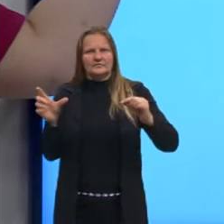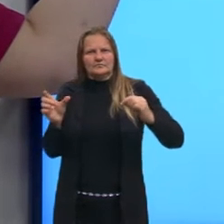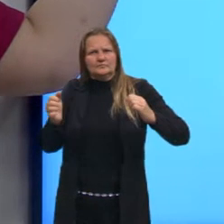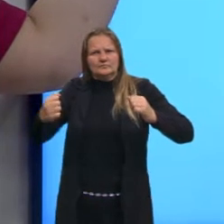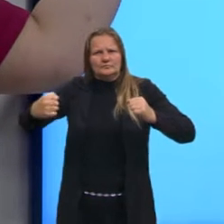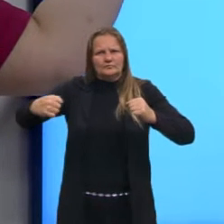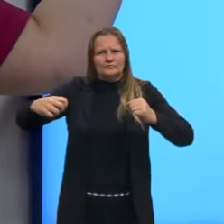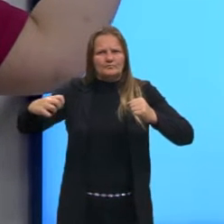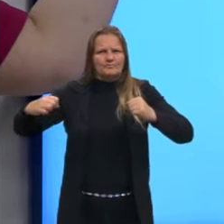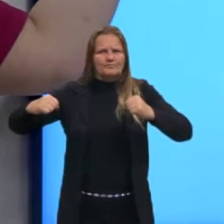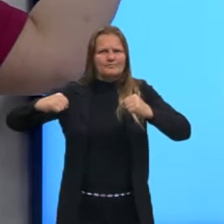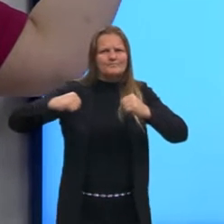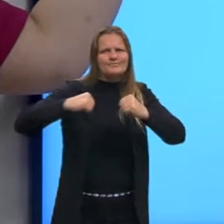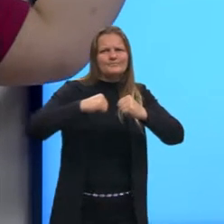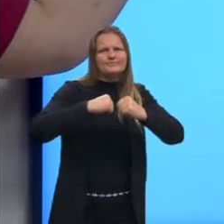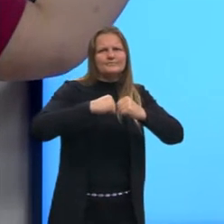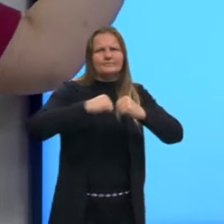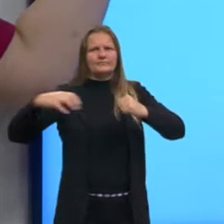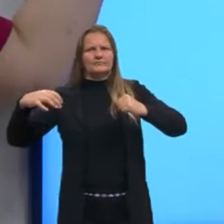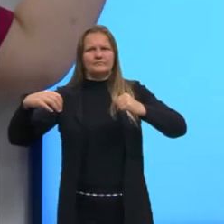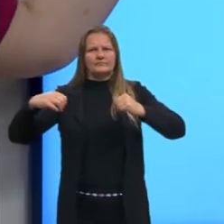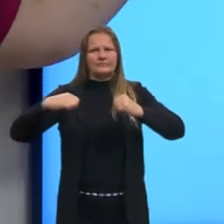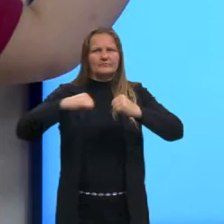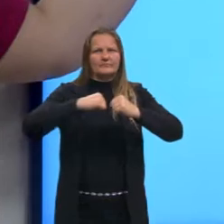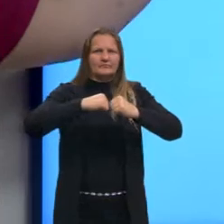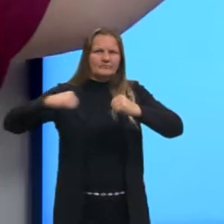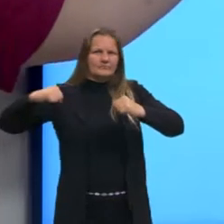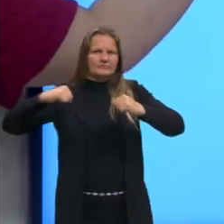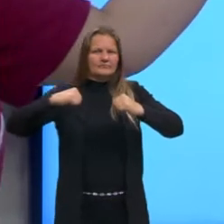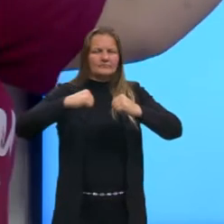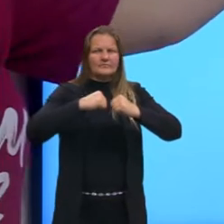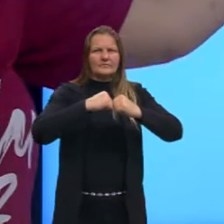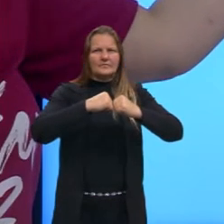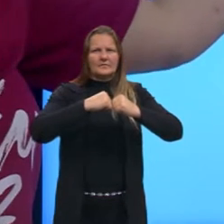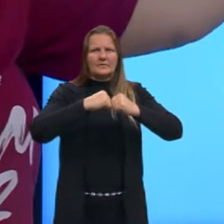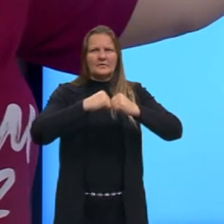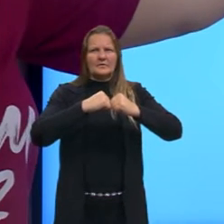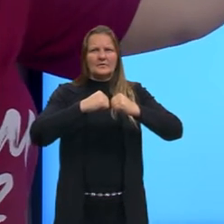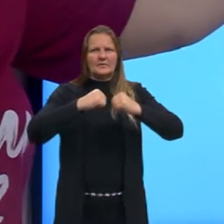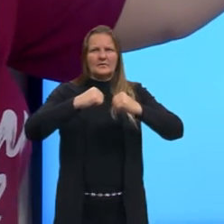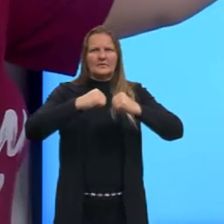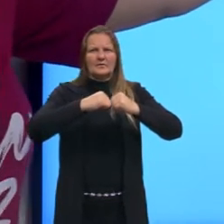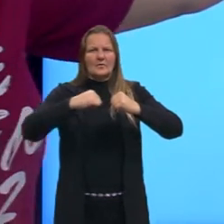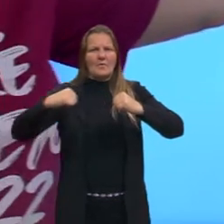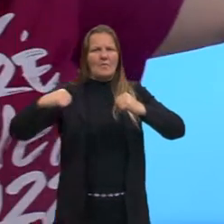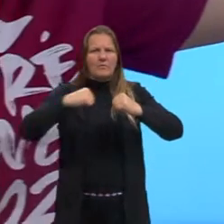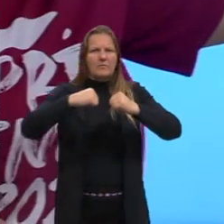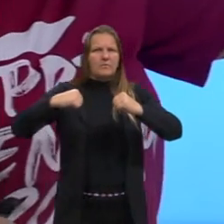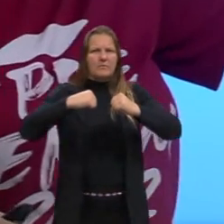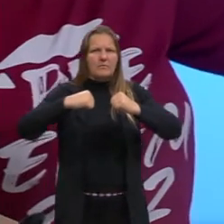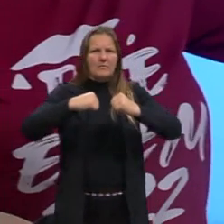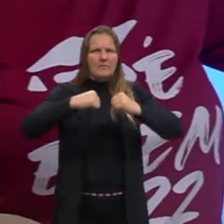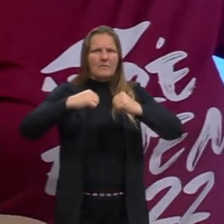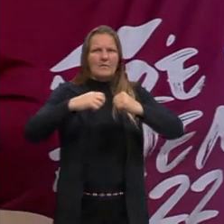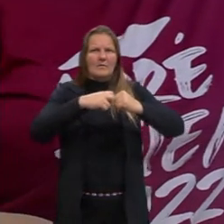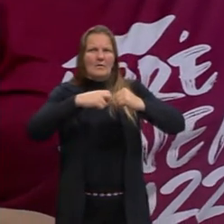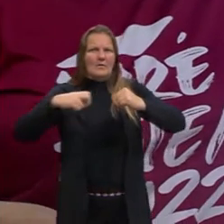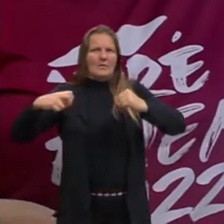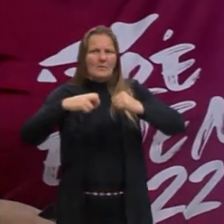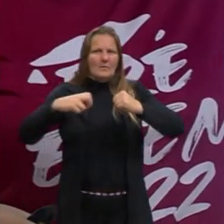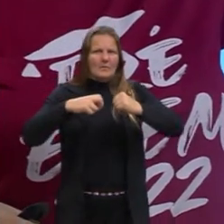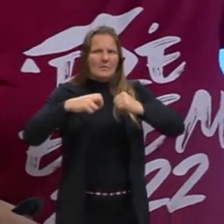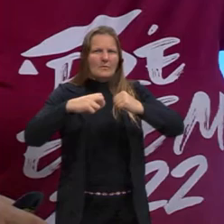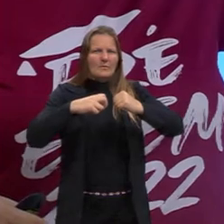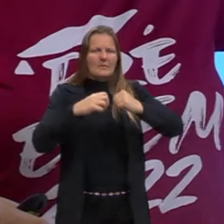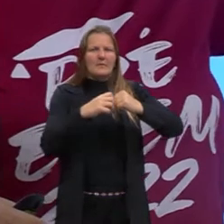comprimir essa mola e soltar, ela vai realizar esse movimento de solta e comprime até chegar ao